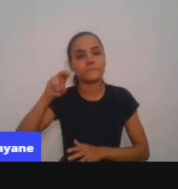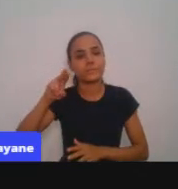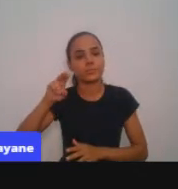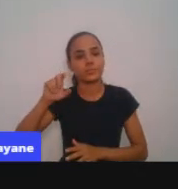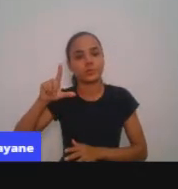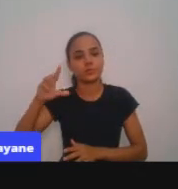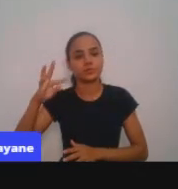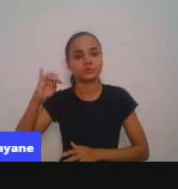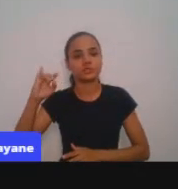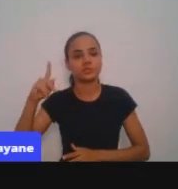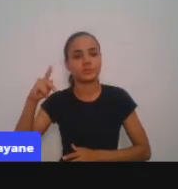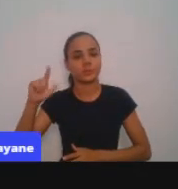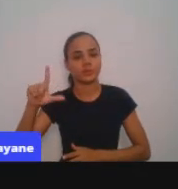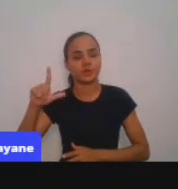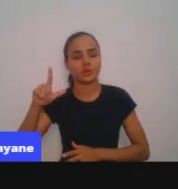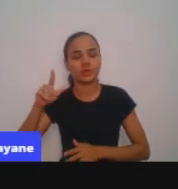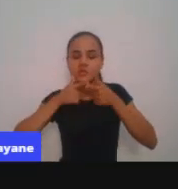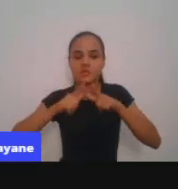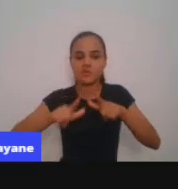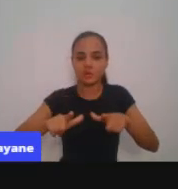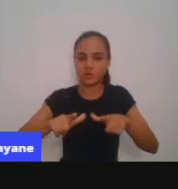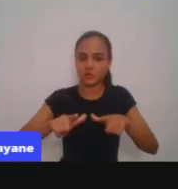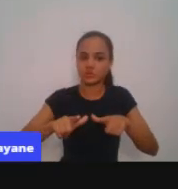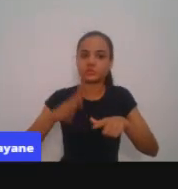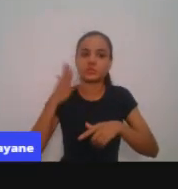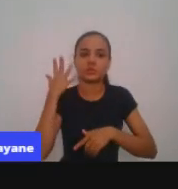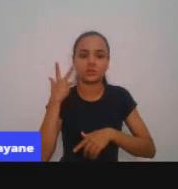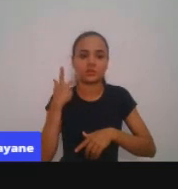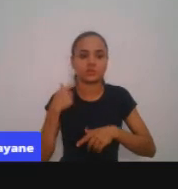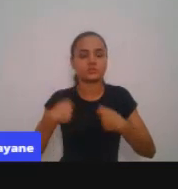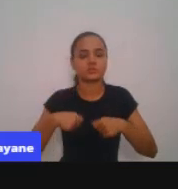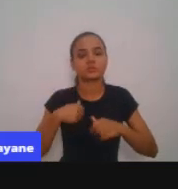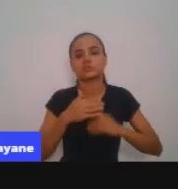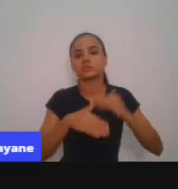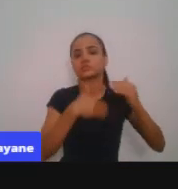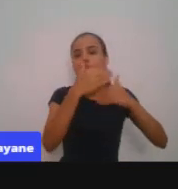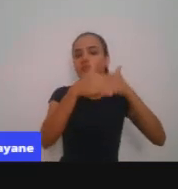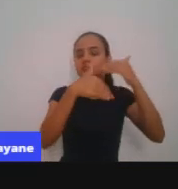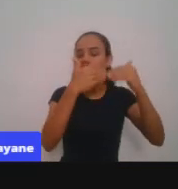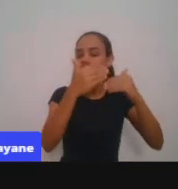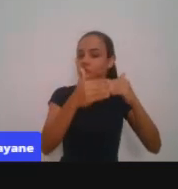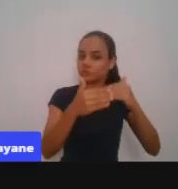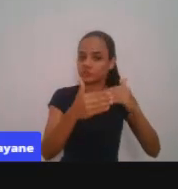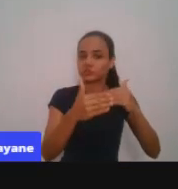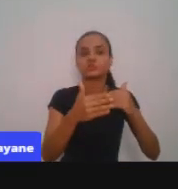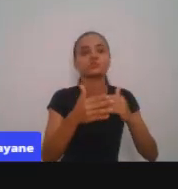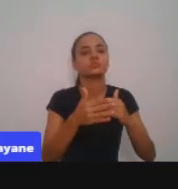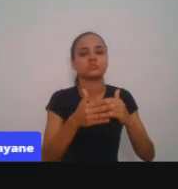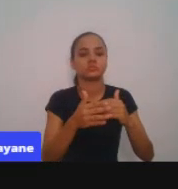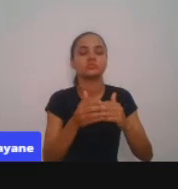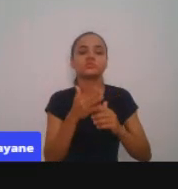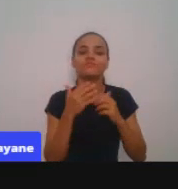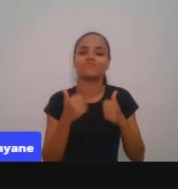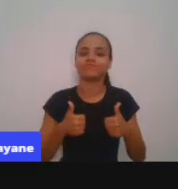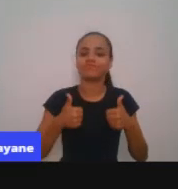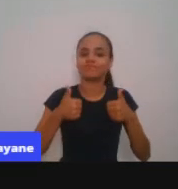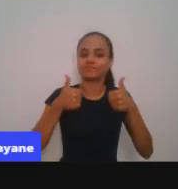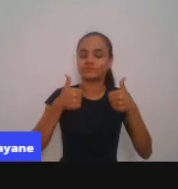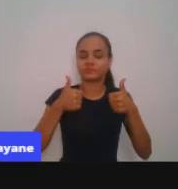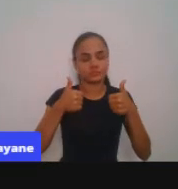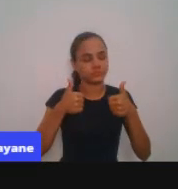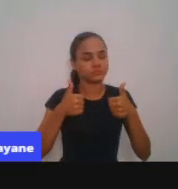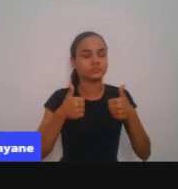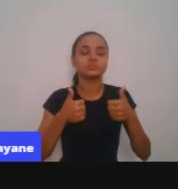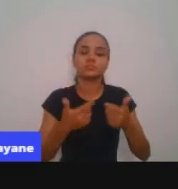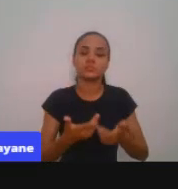seja integral, né? Isso aliado, claro, aos espaços e às condições lá da instituição. Mas se eu não